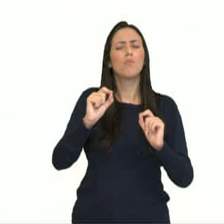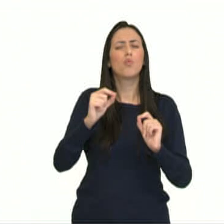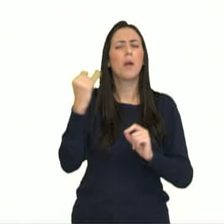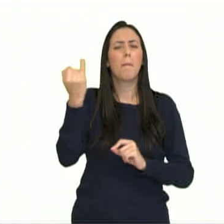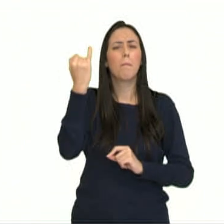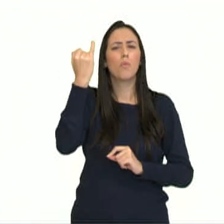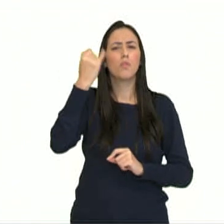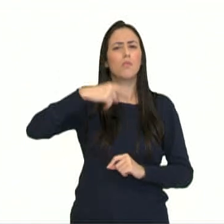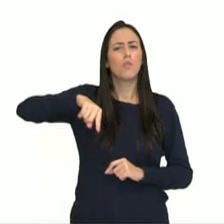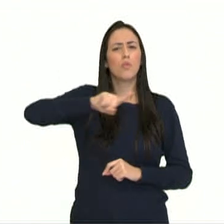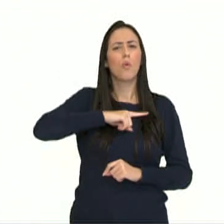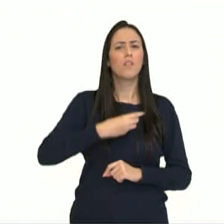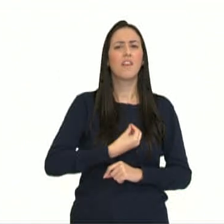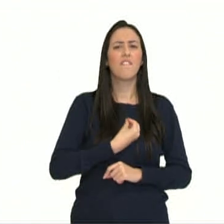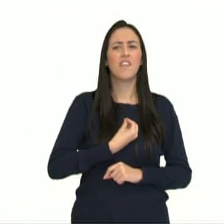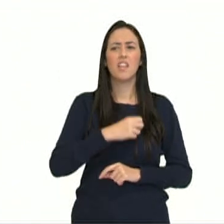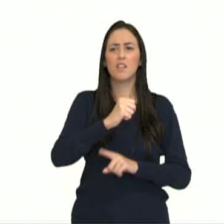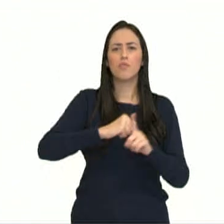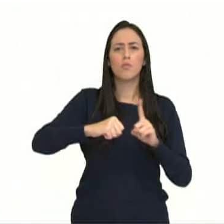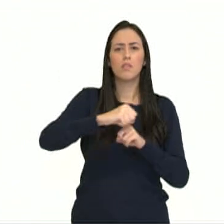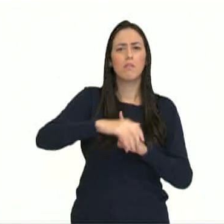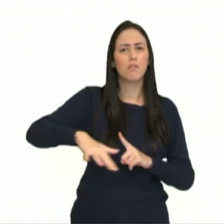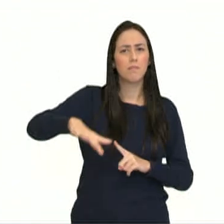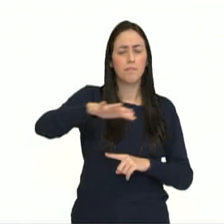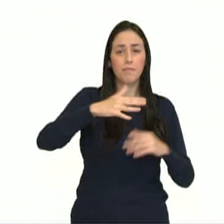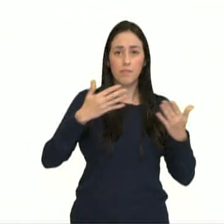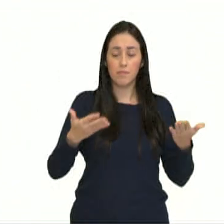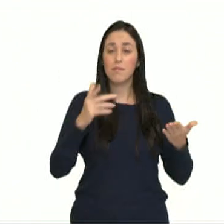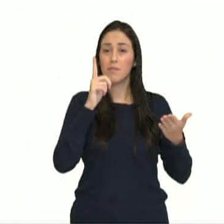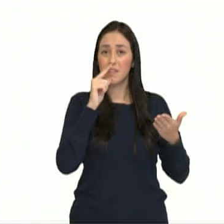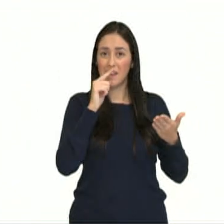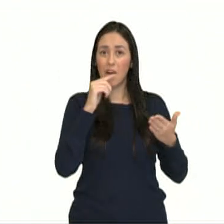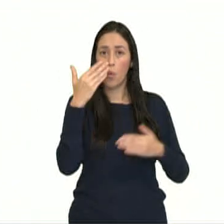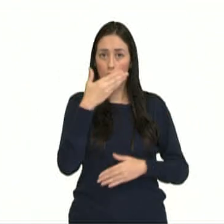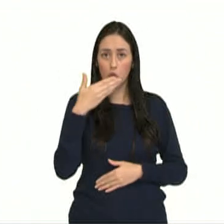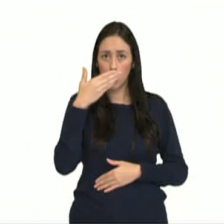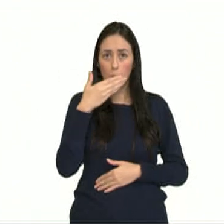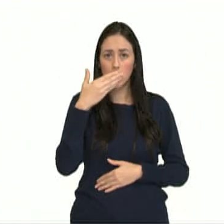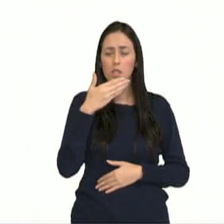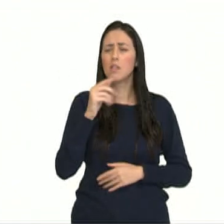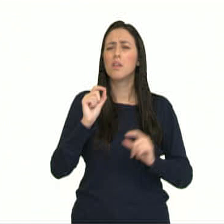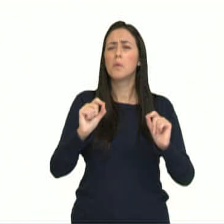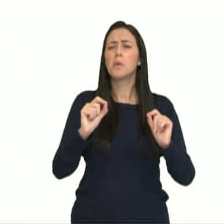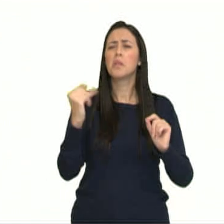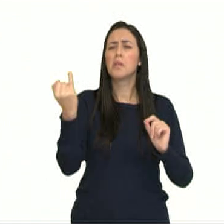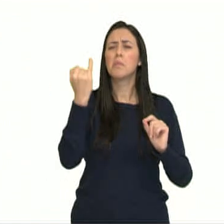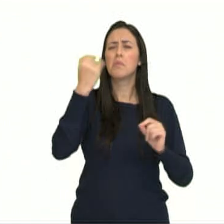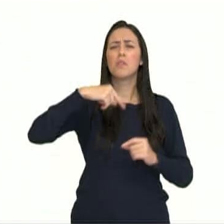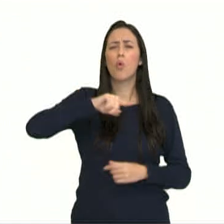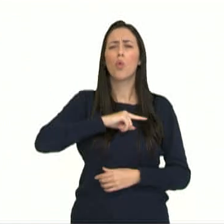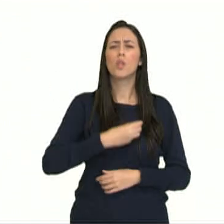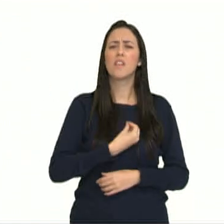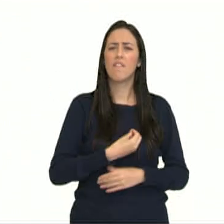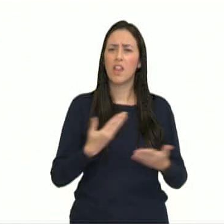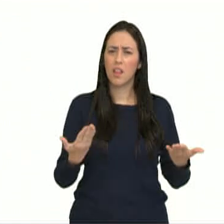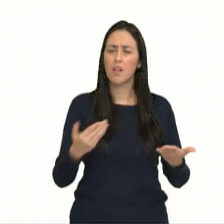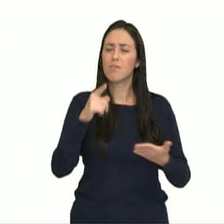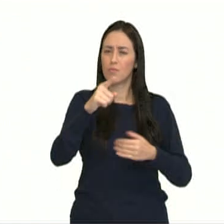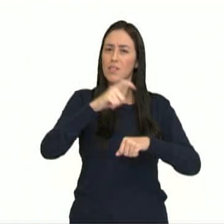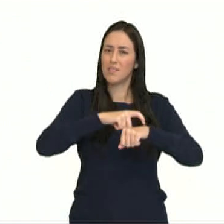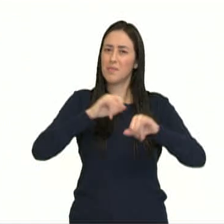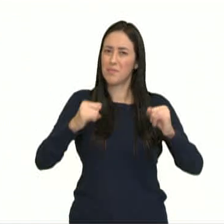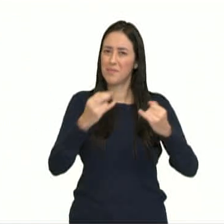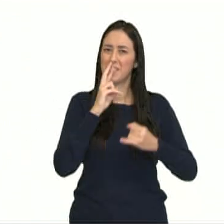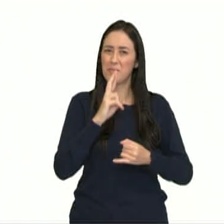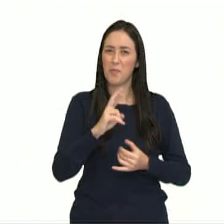para a sociedade? Então, esse grande reservatório de água doce, afinal de contas, para que ele é importante para a nossa sociedade? O tempo está na tela,